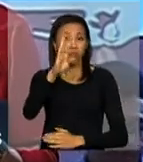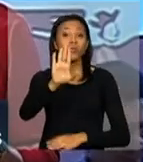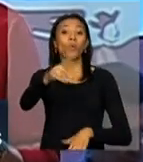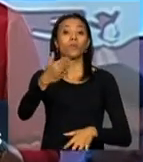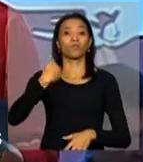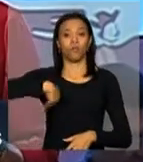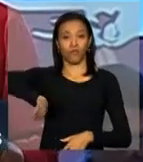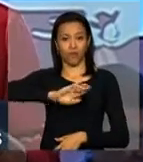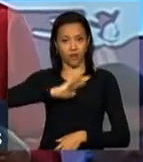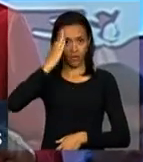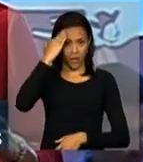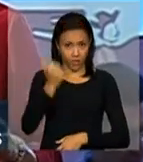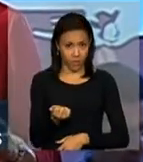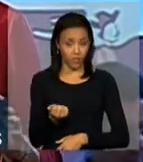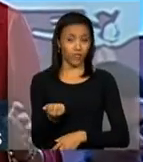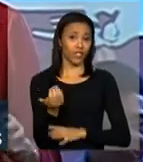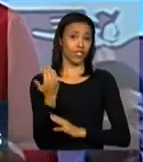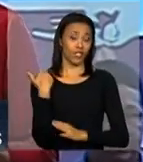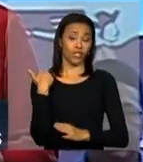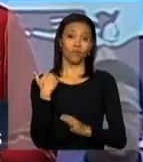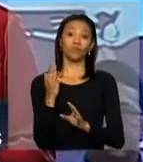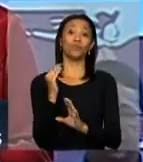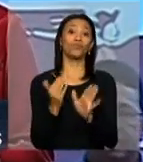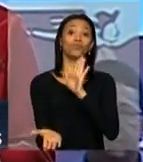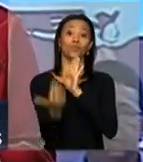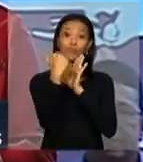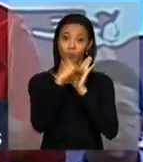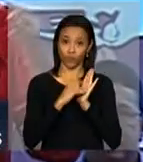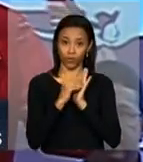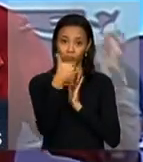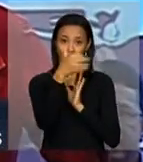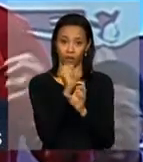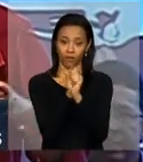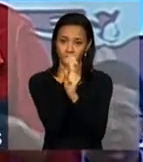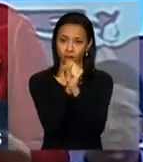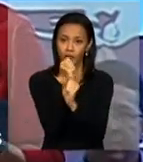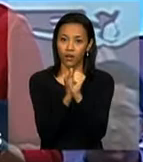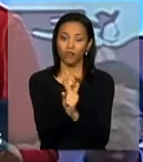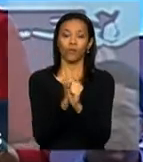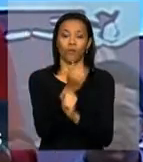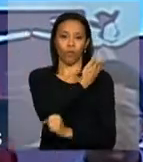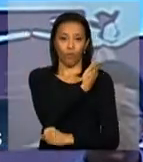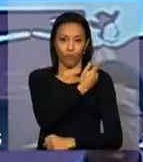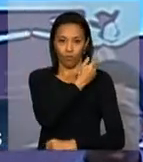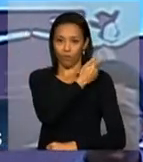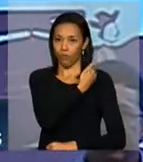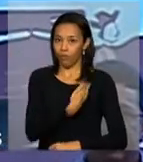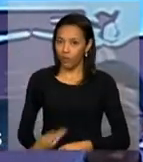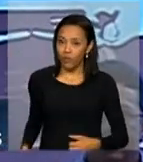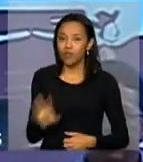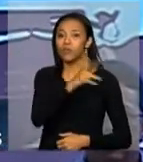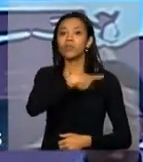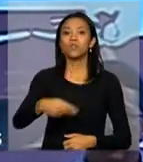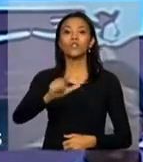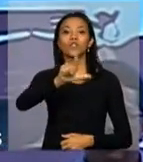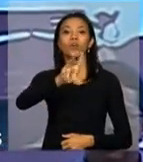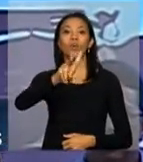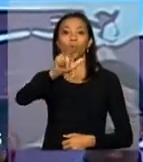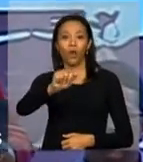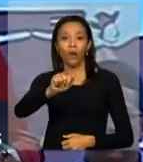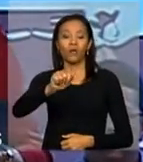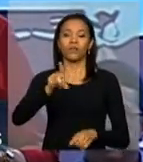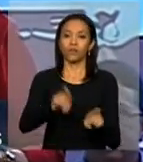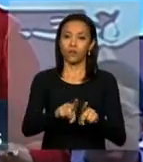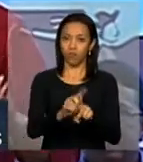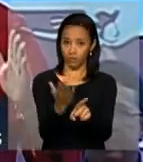sabemos que nos últimos 10 anos, com o governo do presidente Lula e com o meu governo,